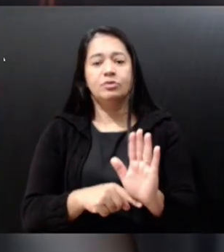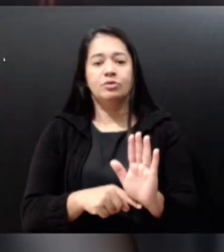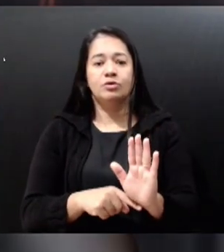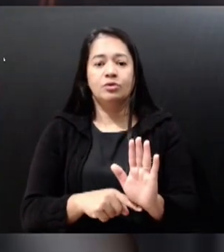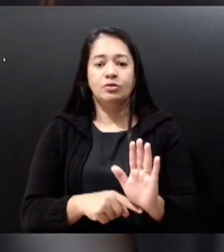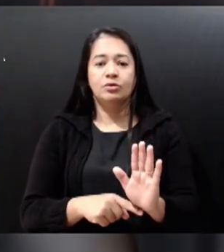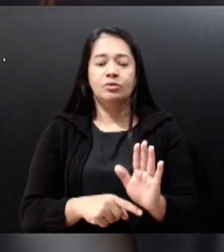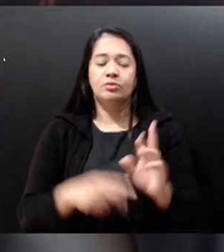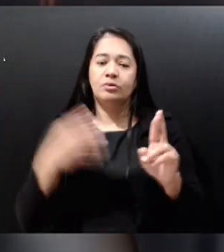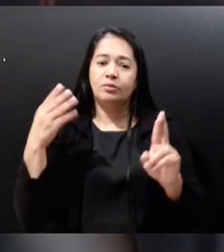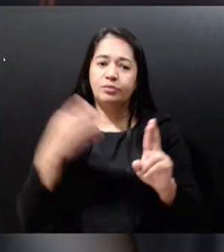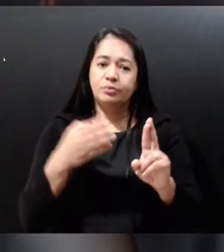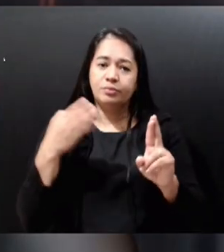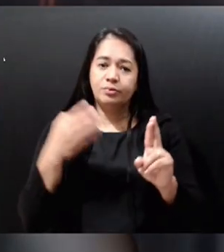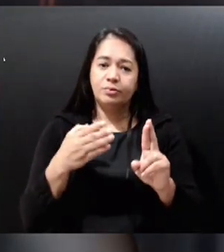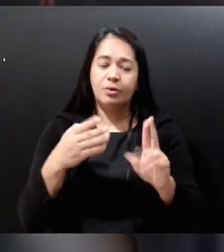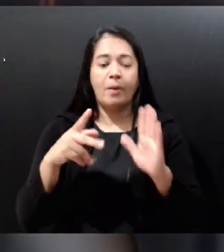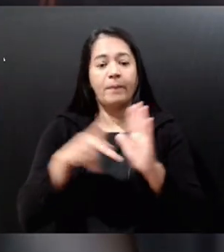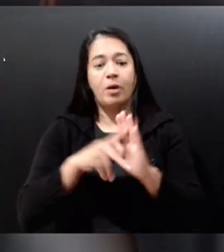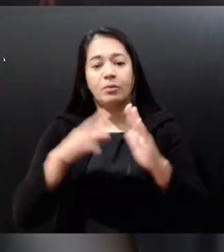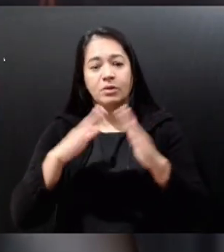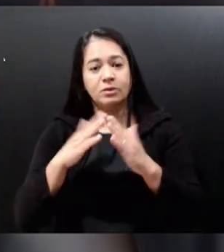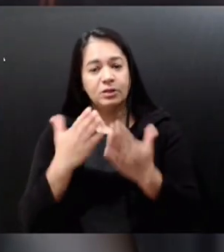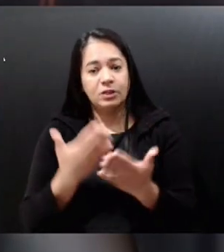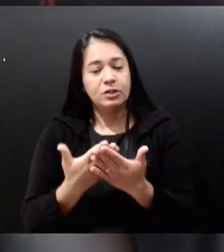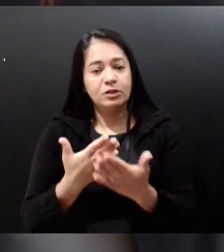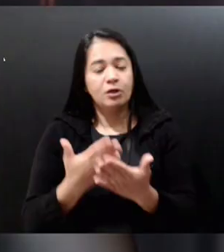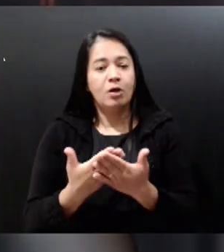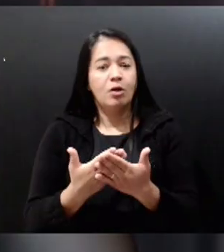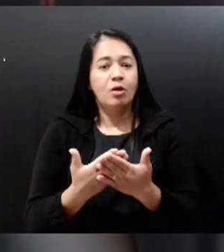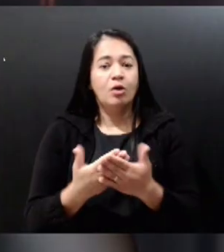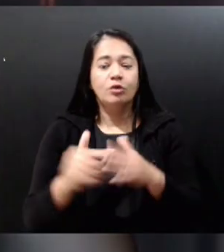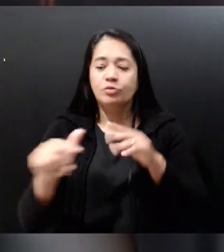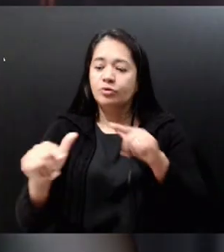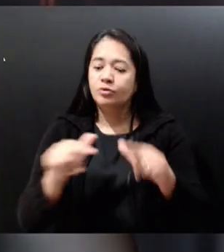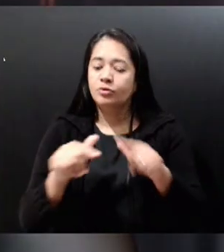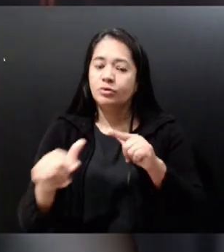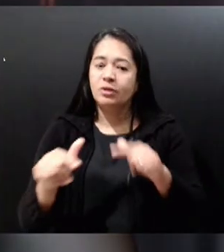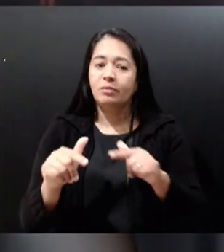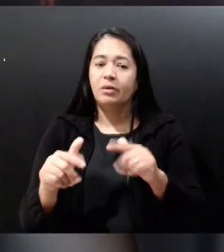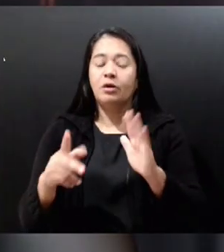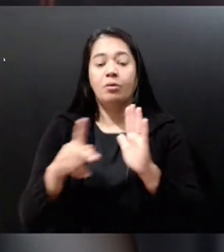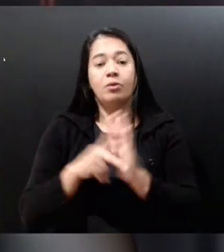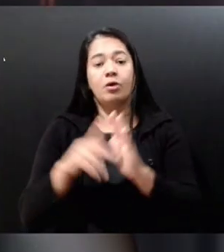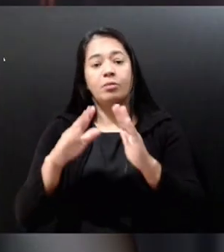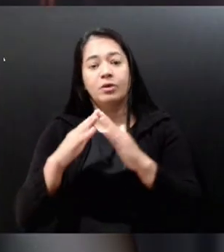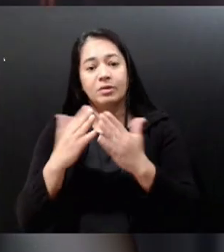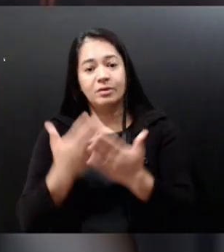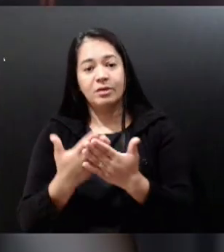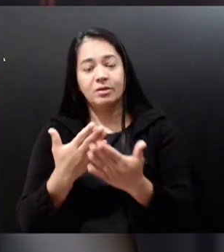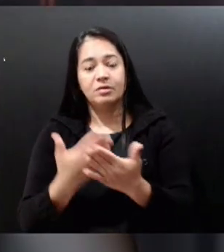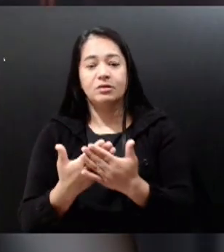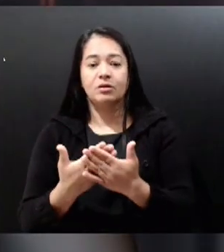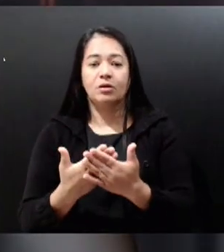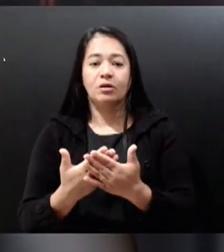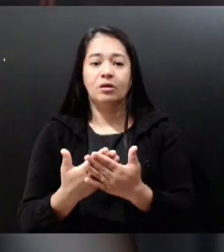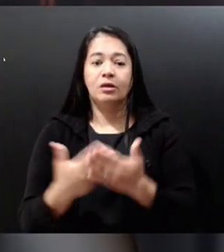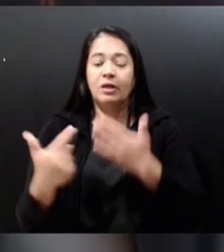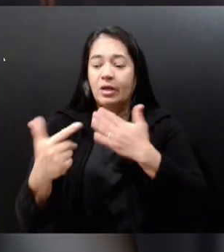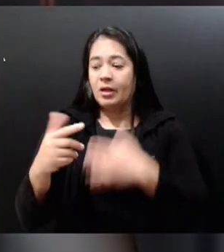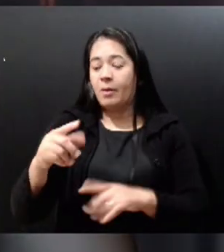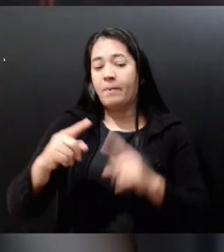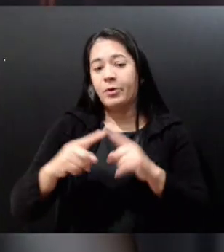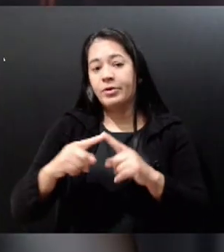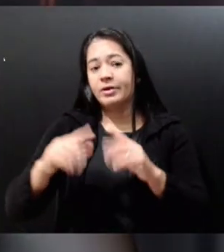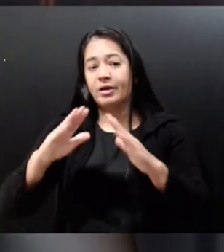representação da escola, do trabalho que a escola tem, e que a escola tem um papel na vida de uma criança, né, que a gente não tem